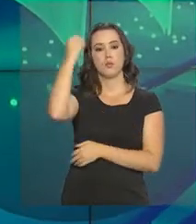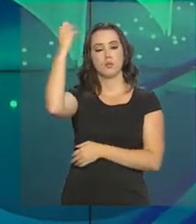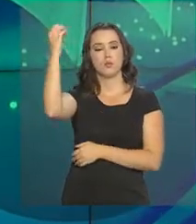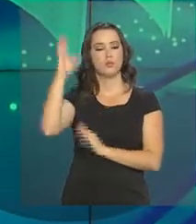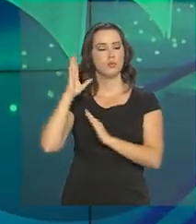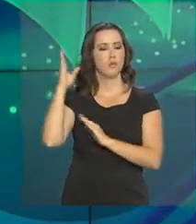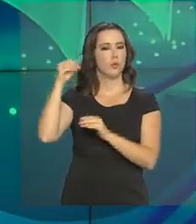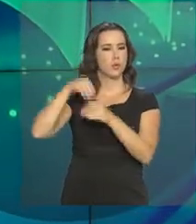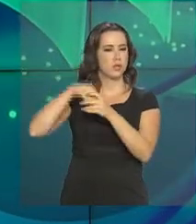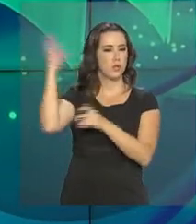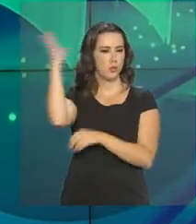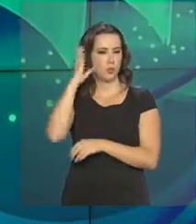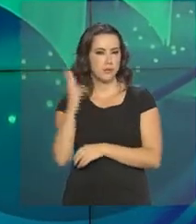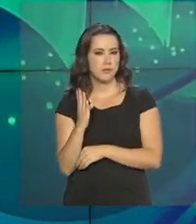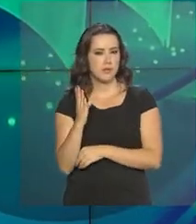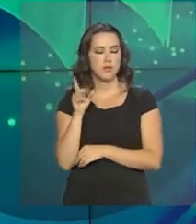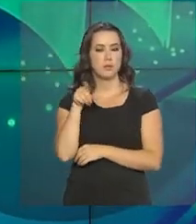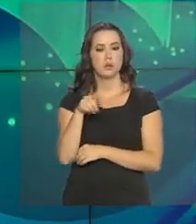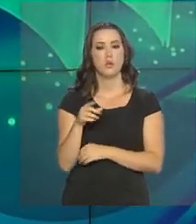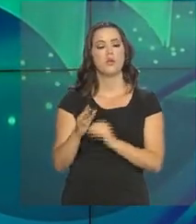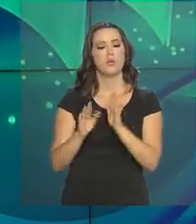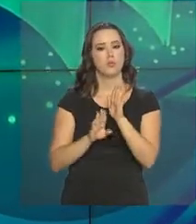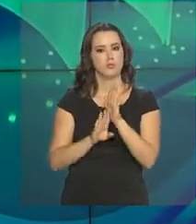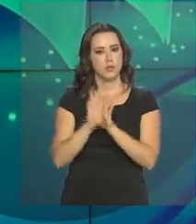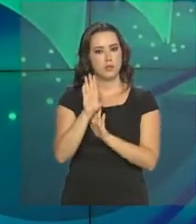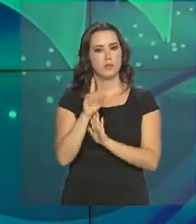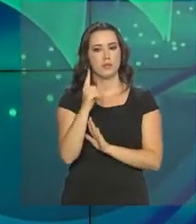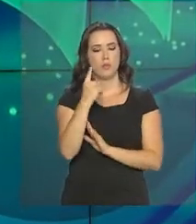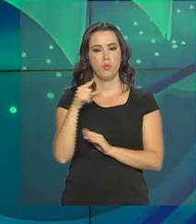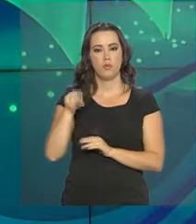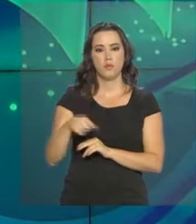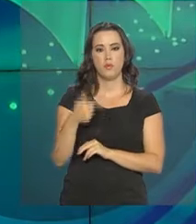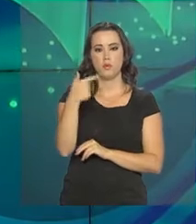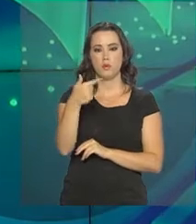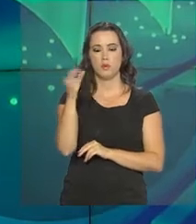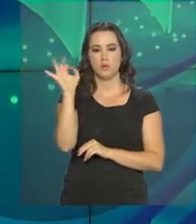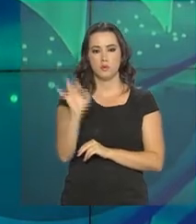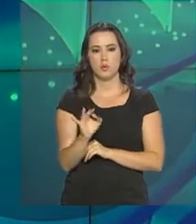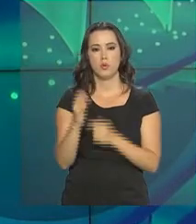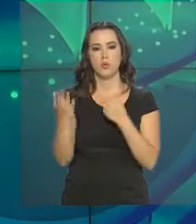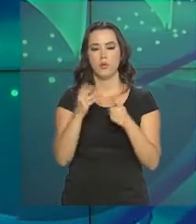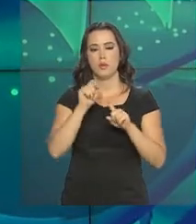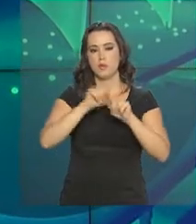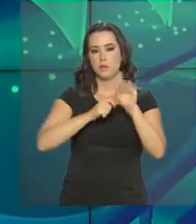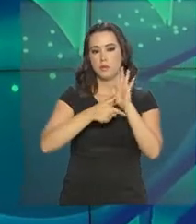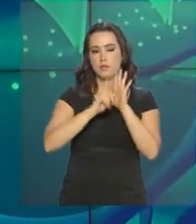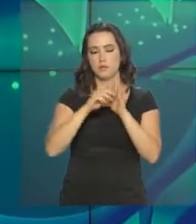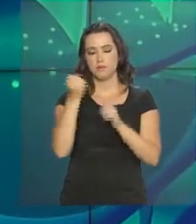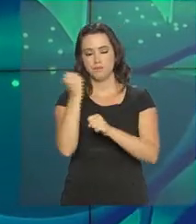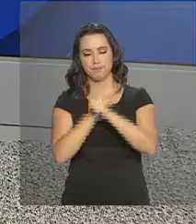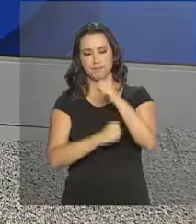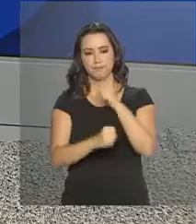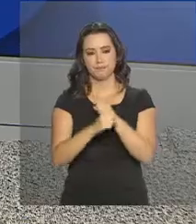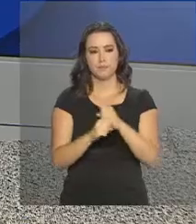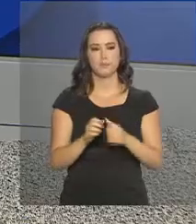foi o volume 1,2 por cento maior que o verificado no mesmo mês de 2007